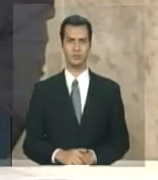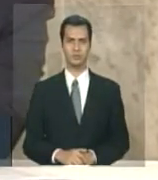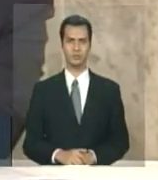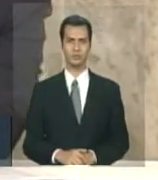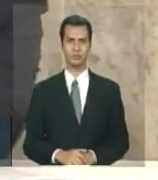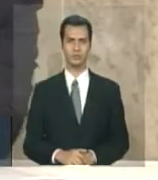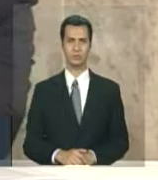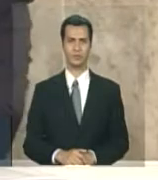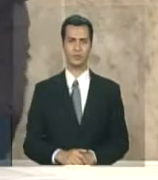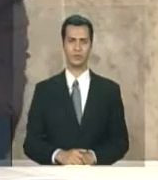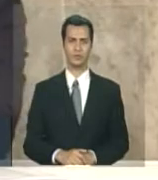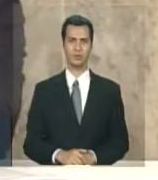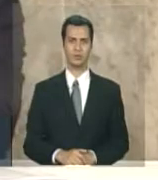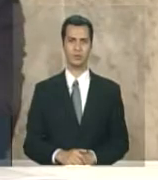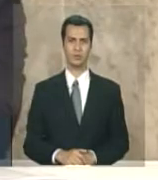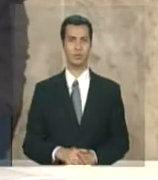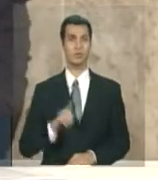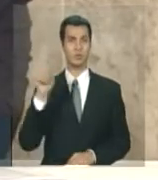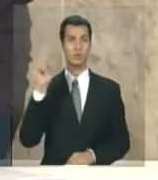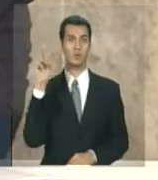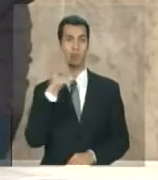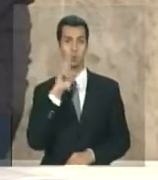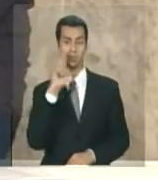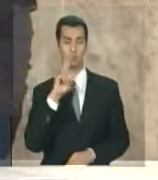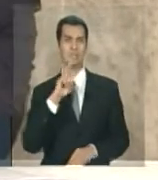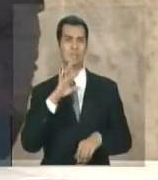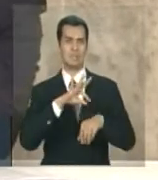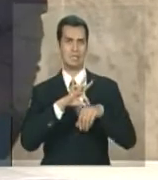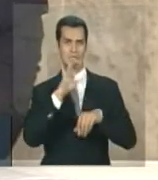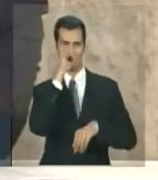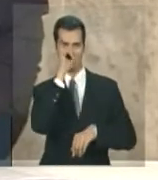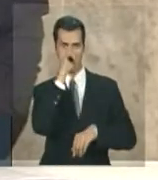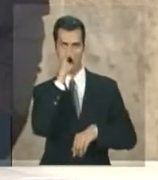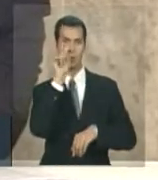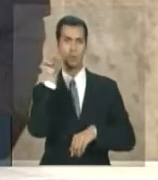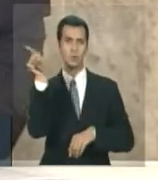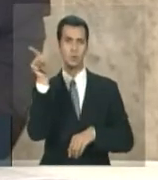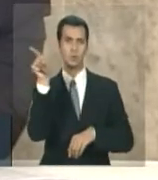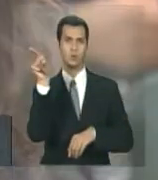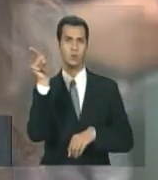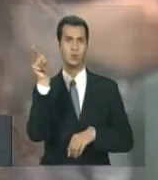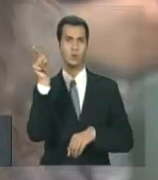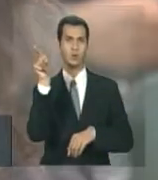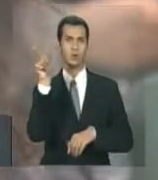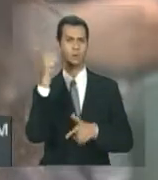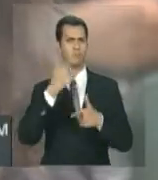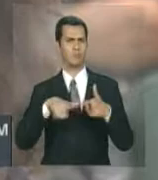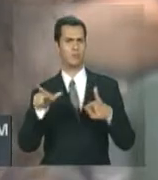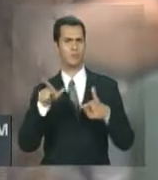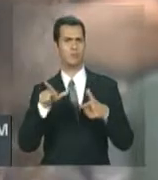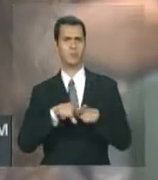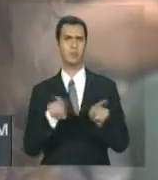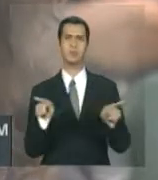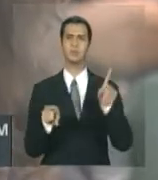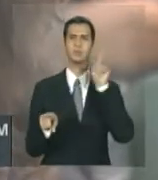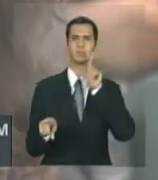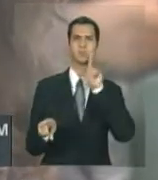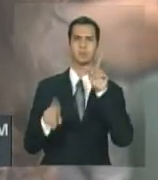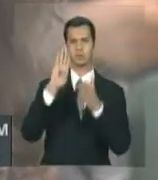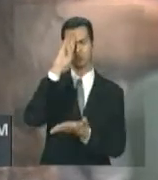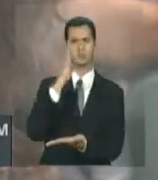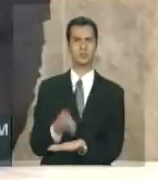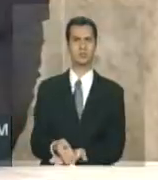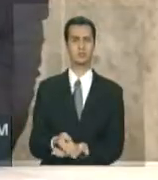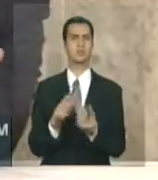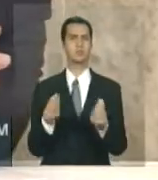a Rússia começou a questionar, os Estados Unidos reconheceu. São critérios